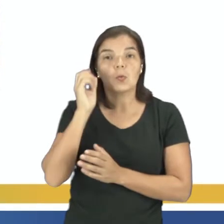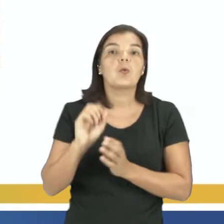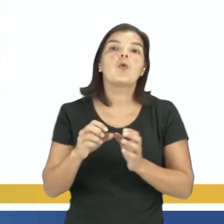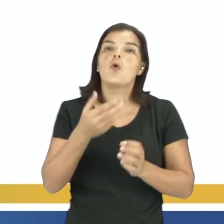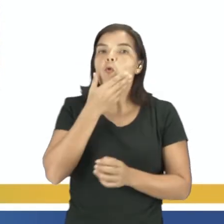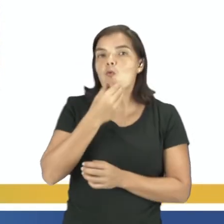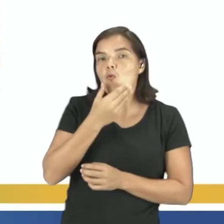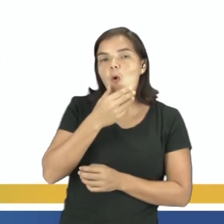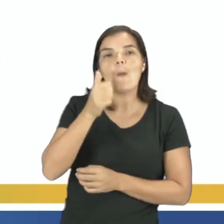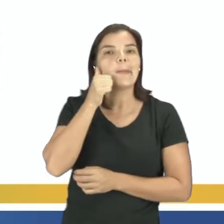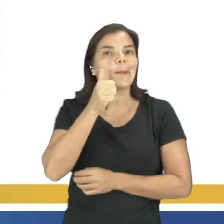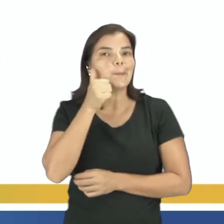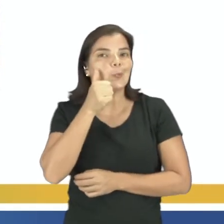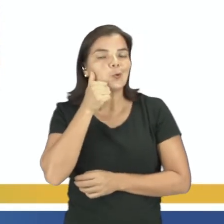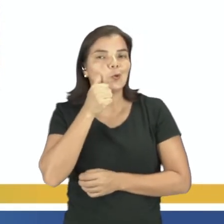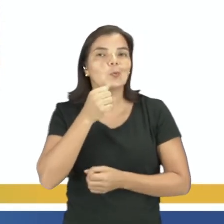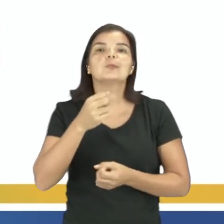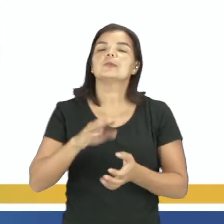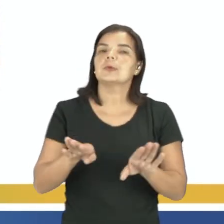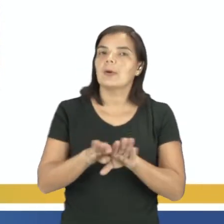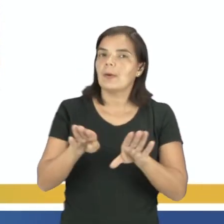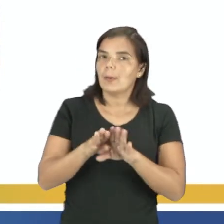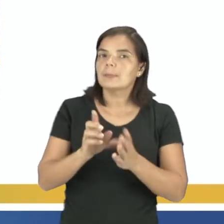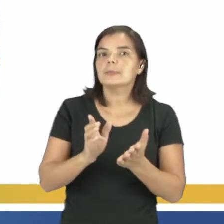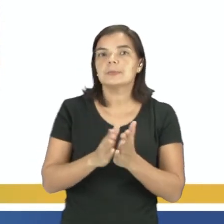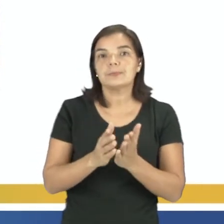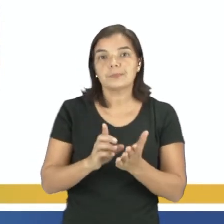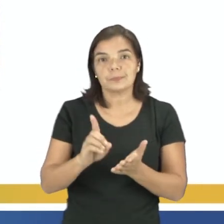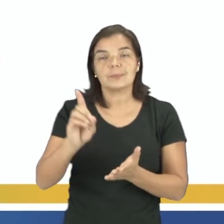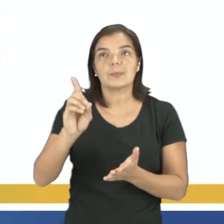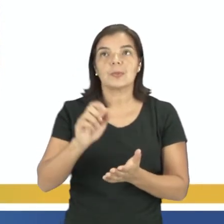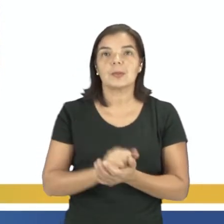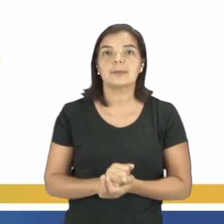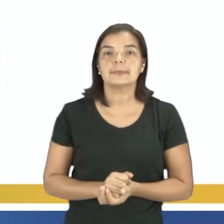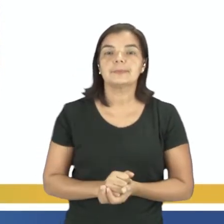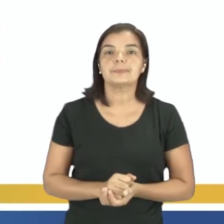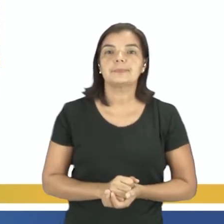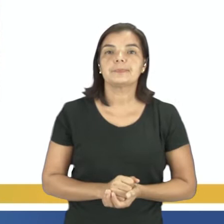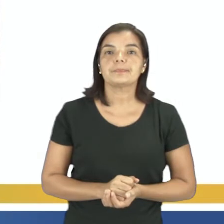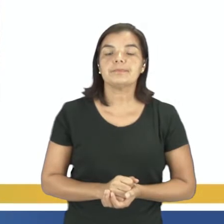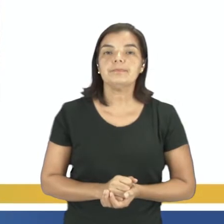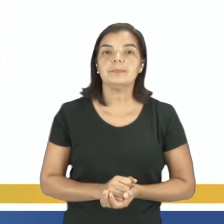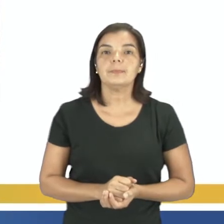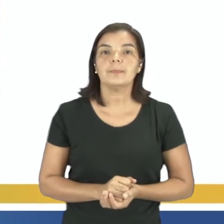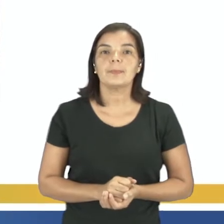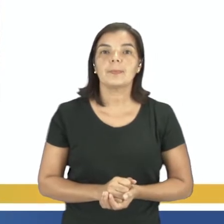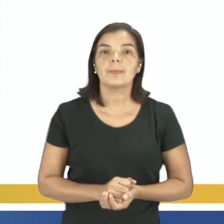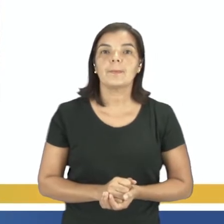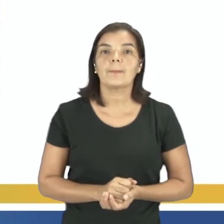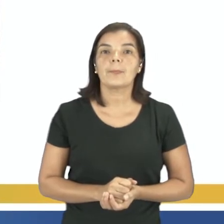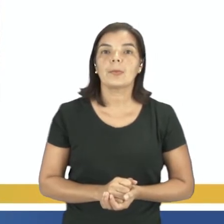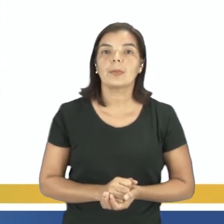o homem e a mulher, como diz a tradição bíblica, a nossa tradição cristã.